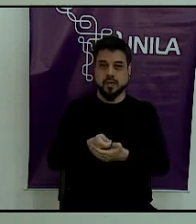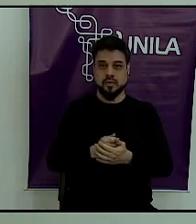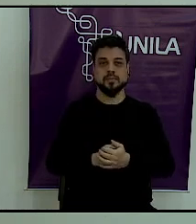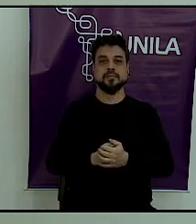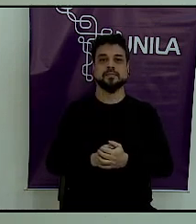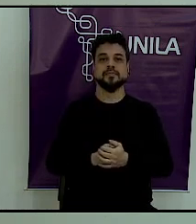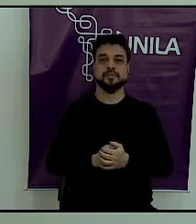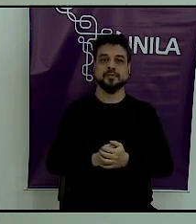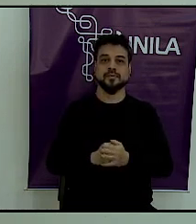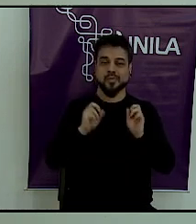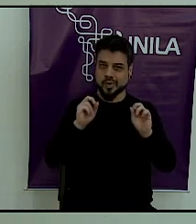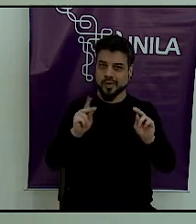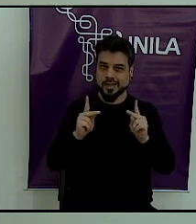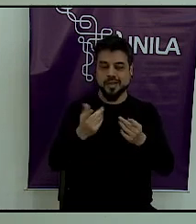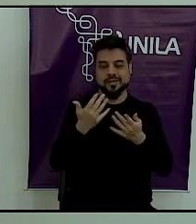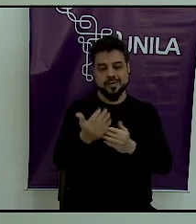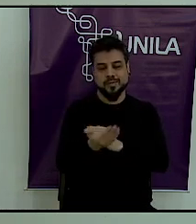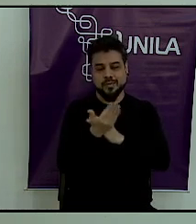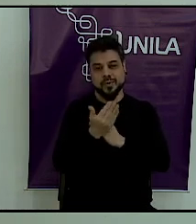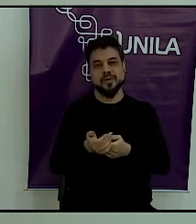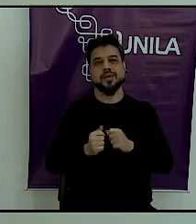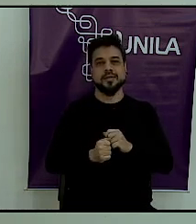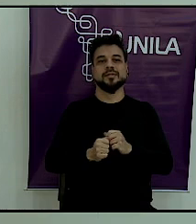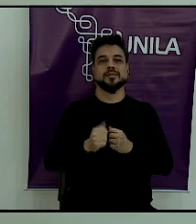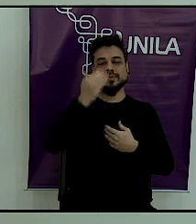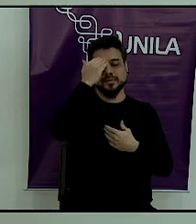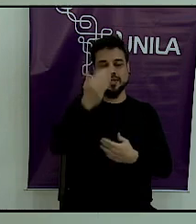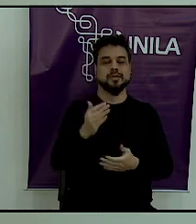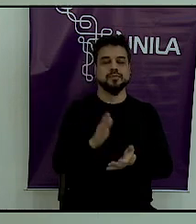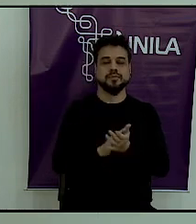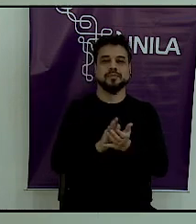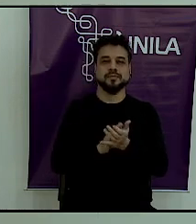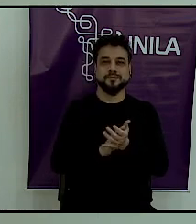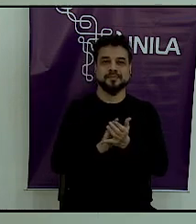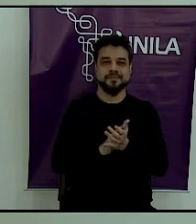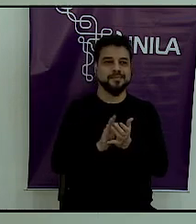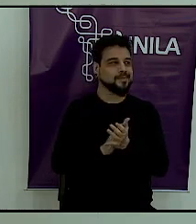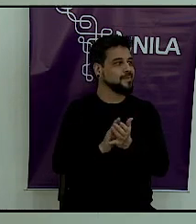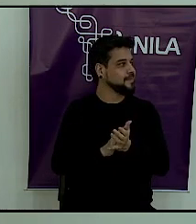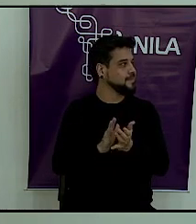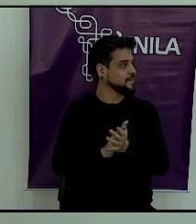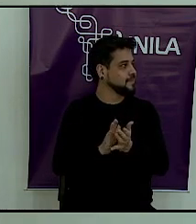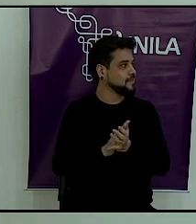Ok? Conto com o apoio de vocês. Muitíssimo obrigada.